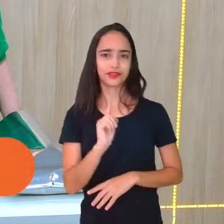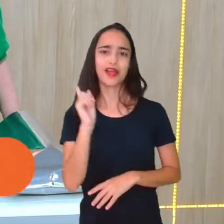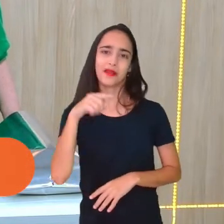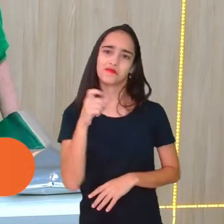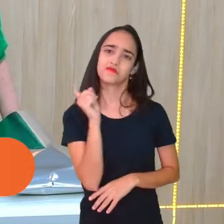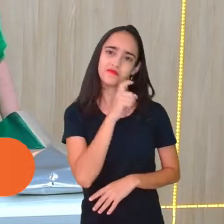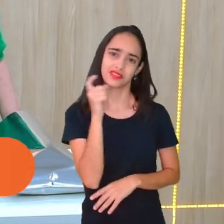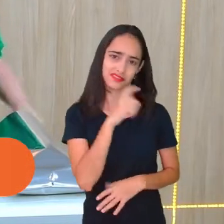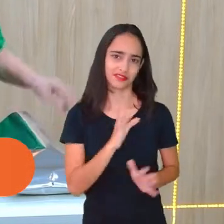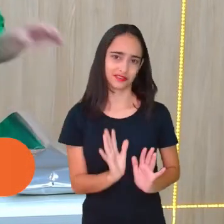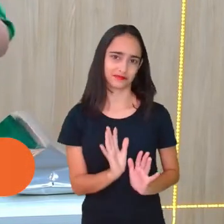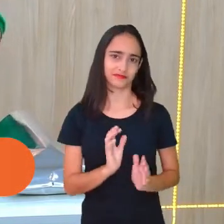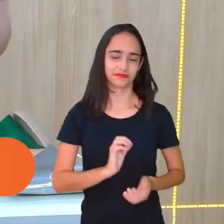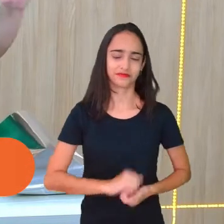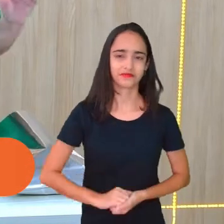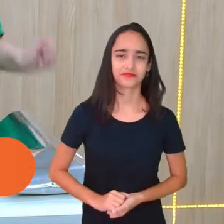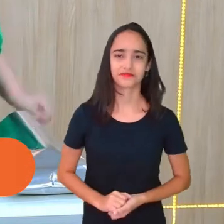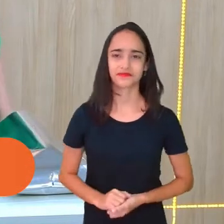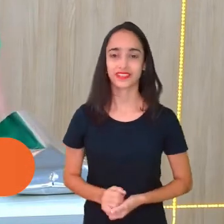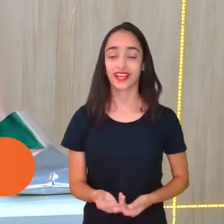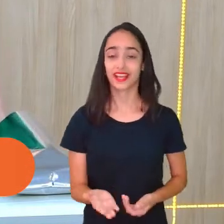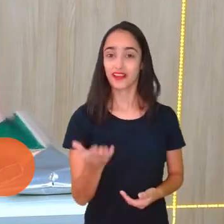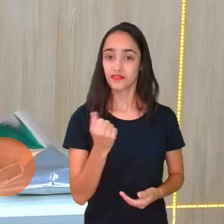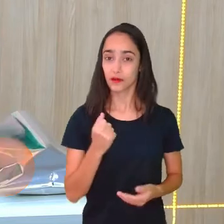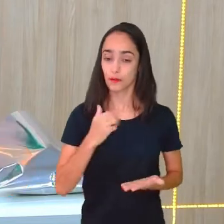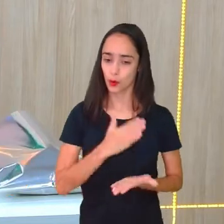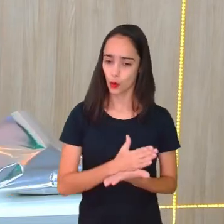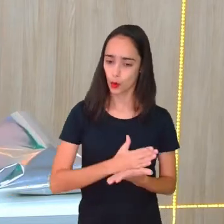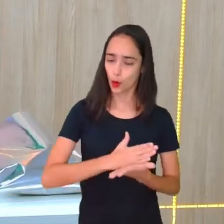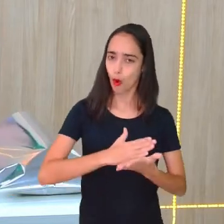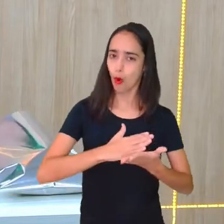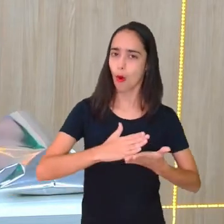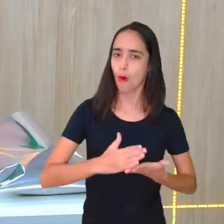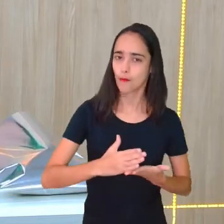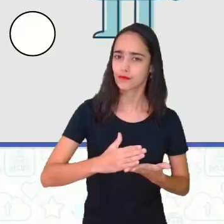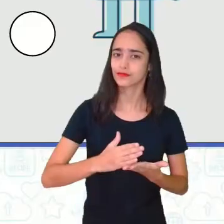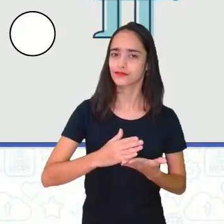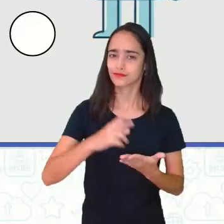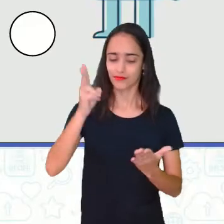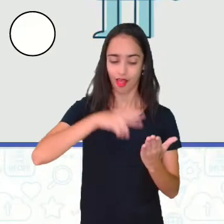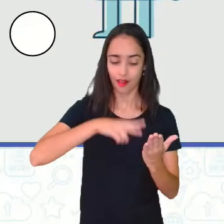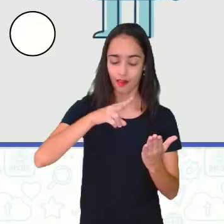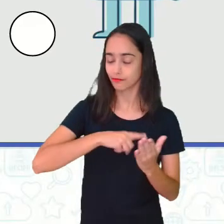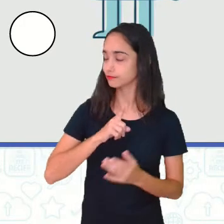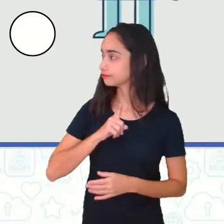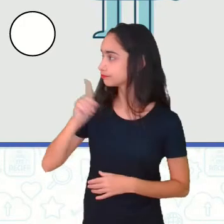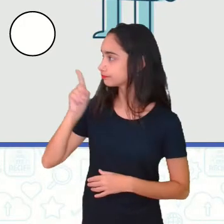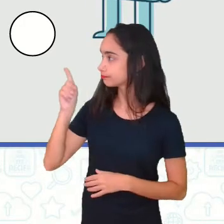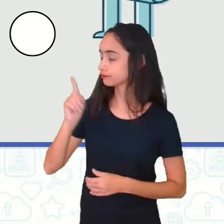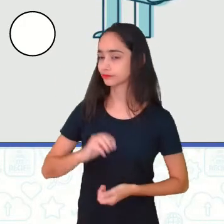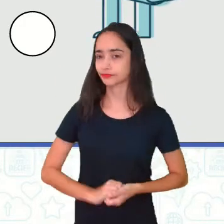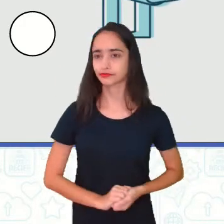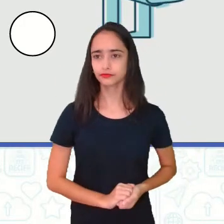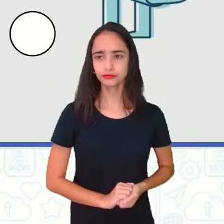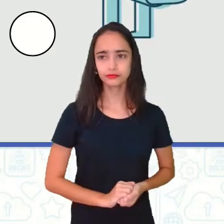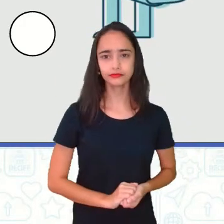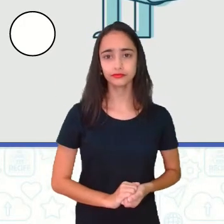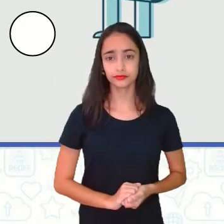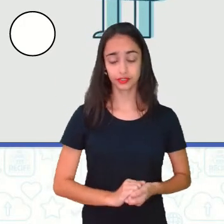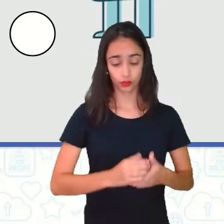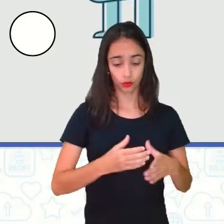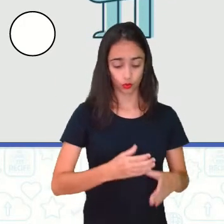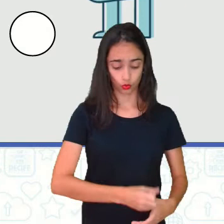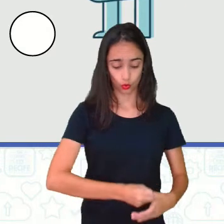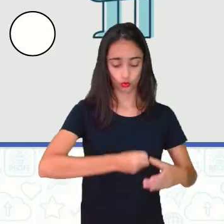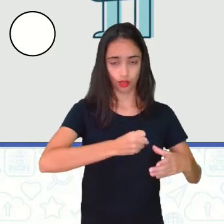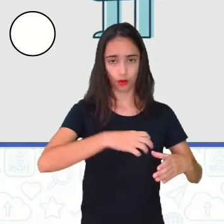Bora lá. Bora começar essa questão. Os meninos vão dar um zoom para a gente ler aí. Neste saco que vocês viram colocando as